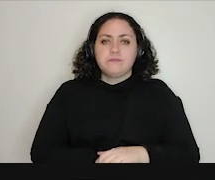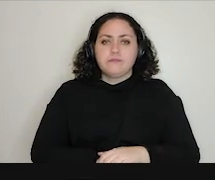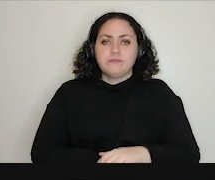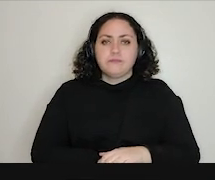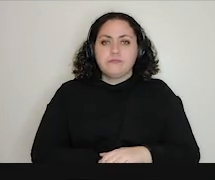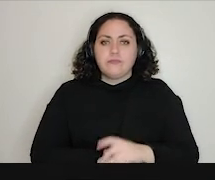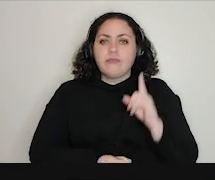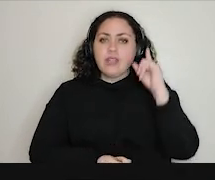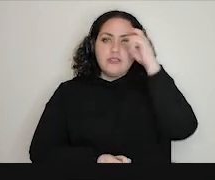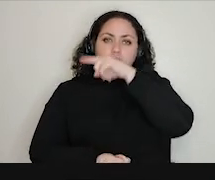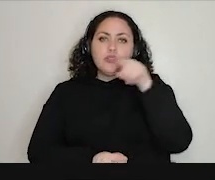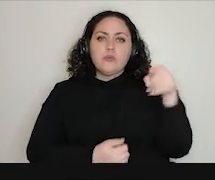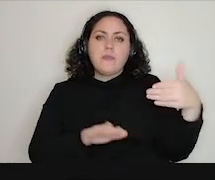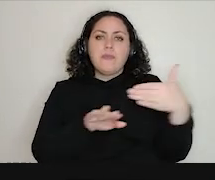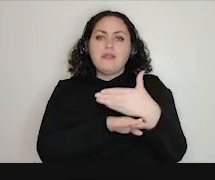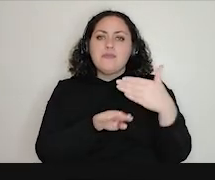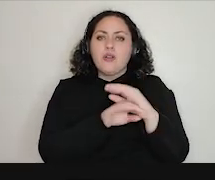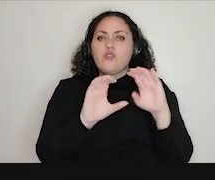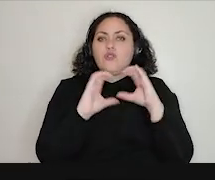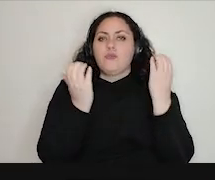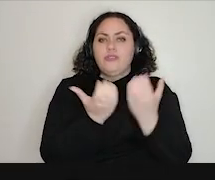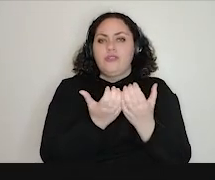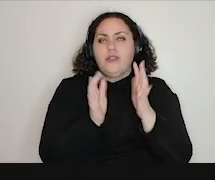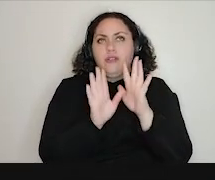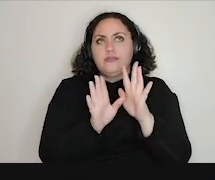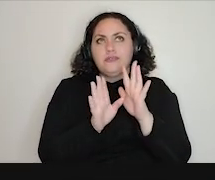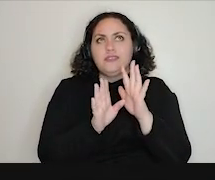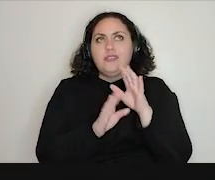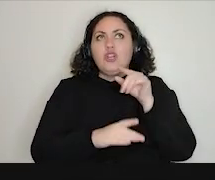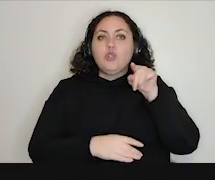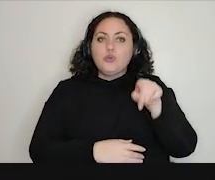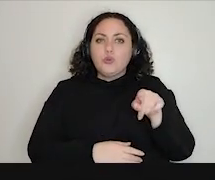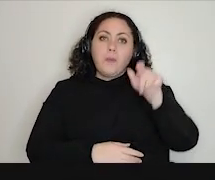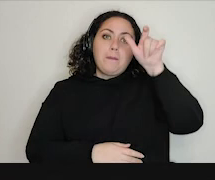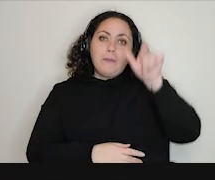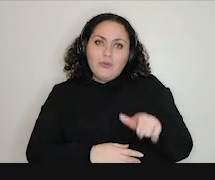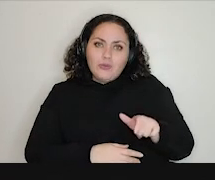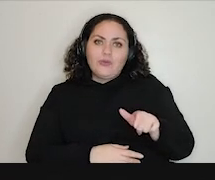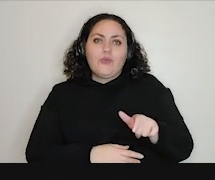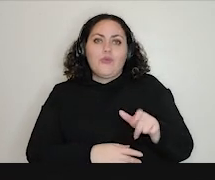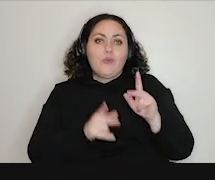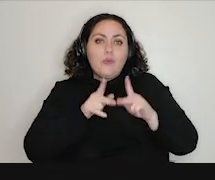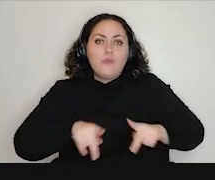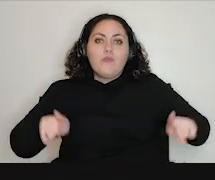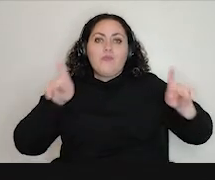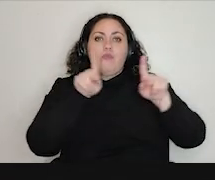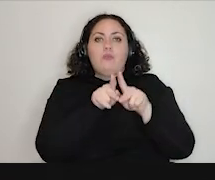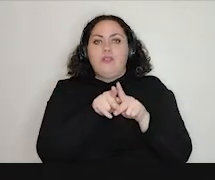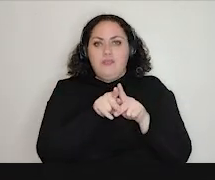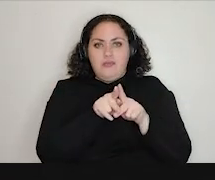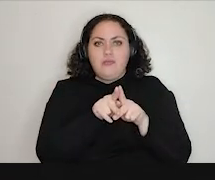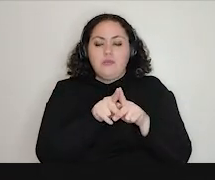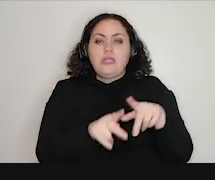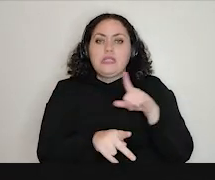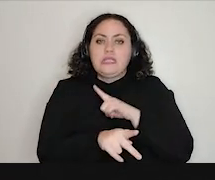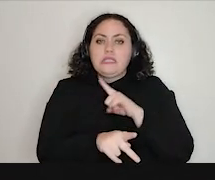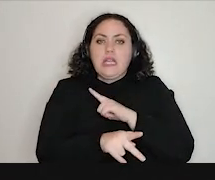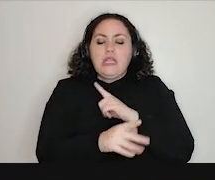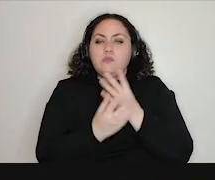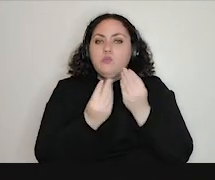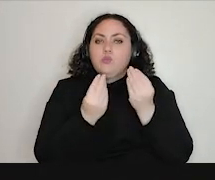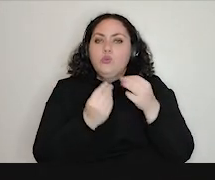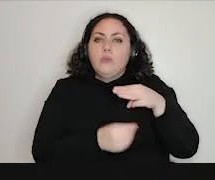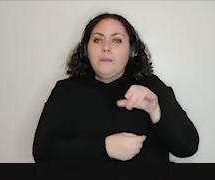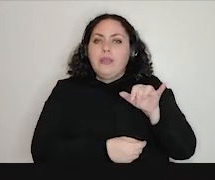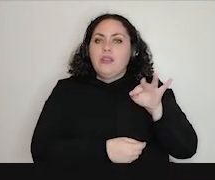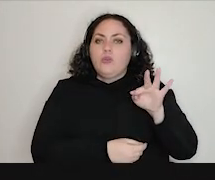uma comunidade, tu ser uma pessoa de uma população que é atravessada por muito estigma, né? Quando eu era adolescente, quando eu